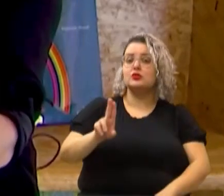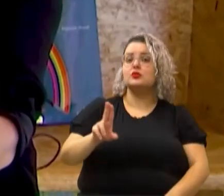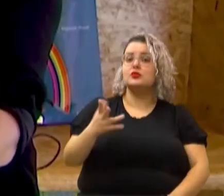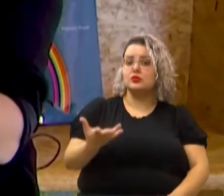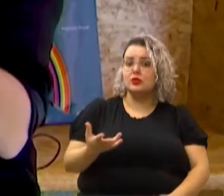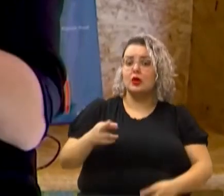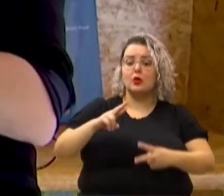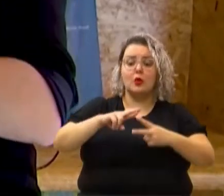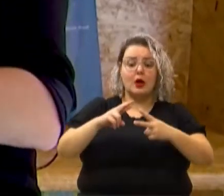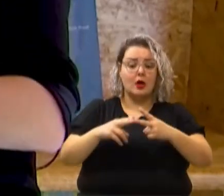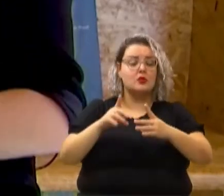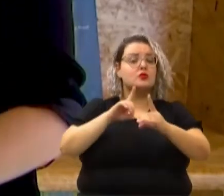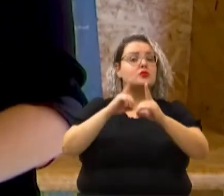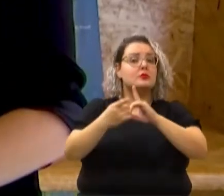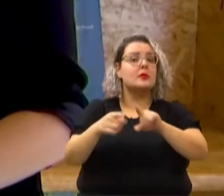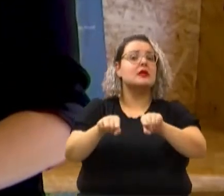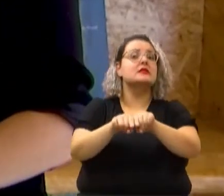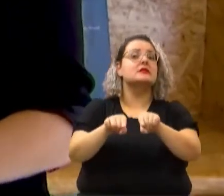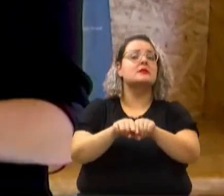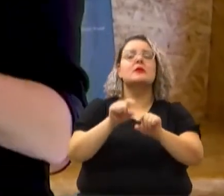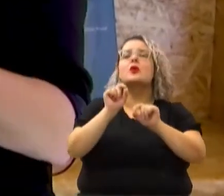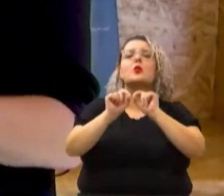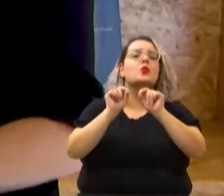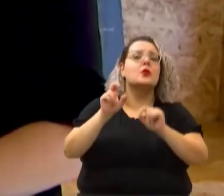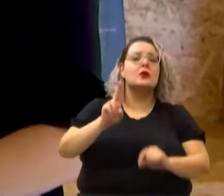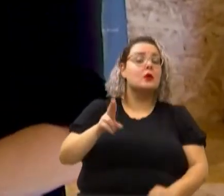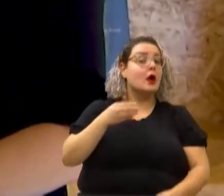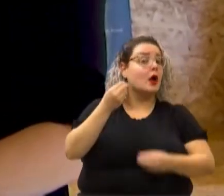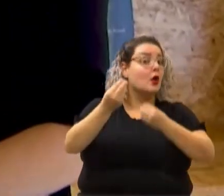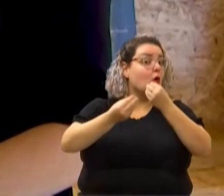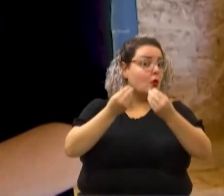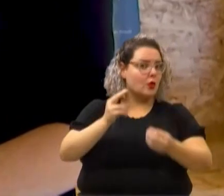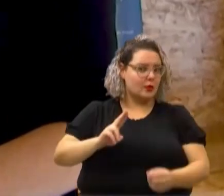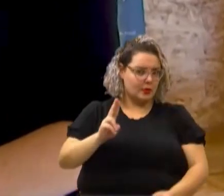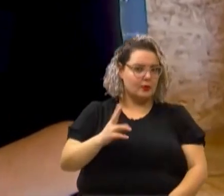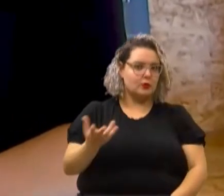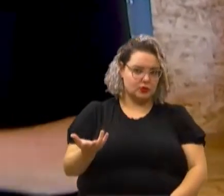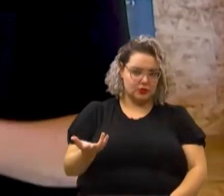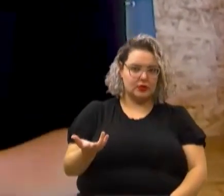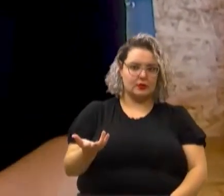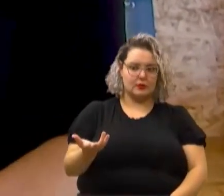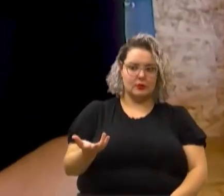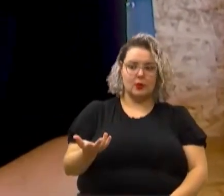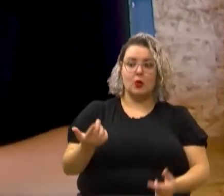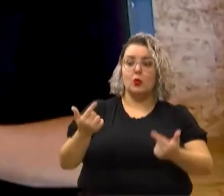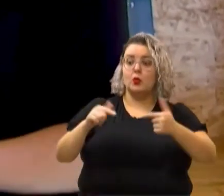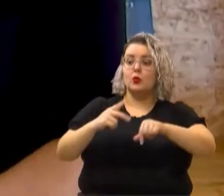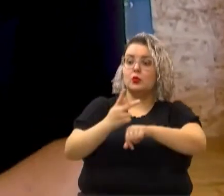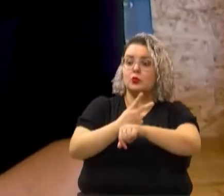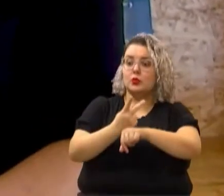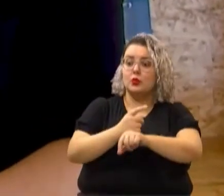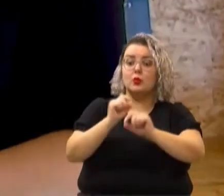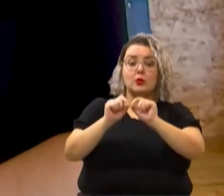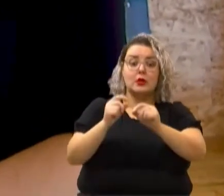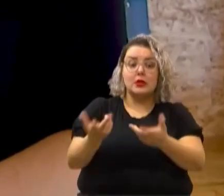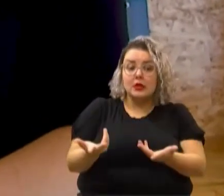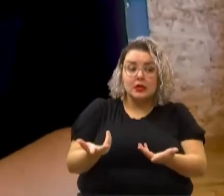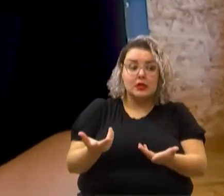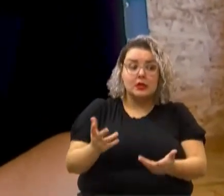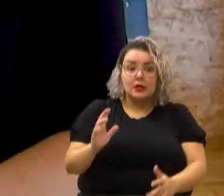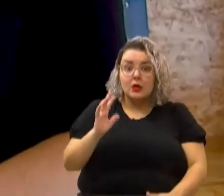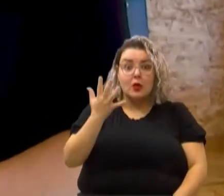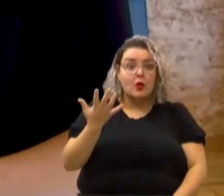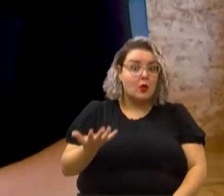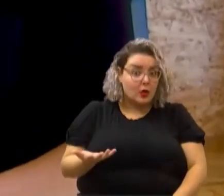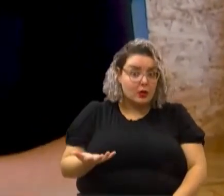ela como um recurso didático mas também o que utilizar e como utilizar né Onde buscar o que procurar porque